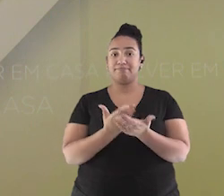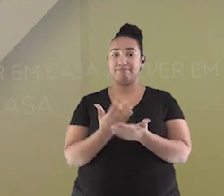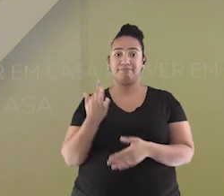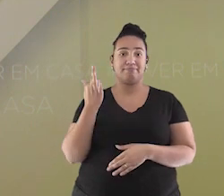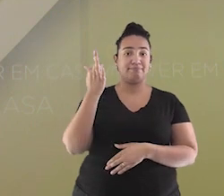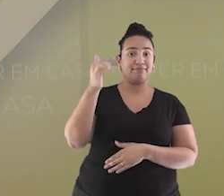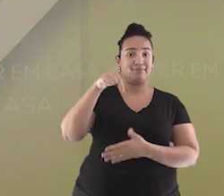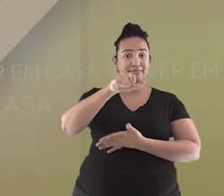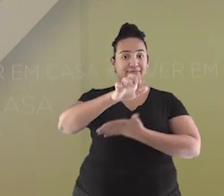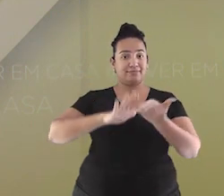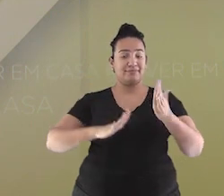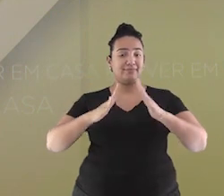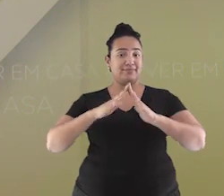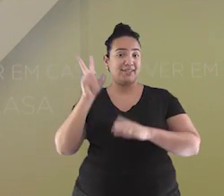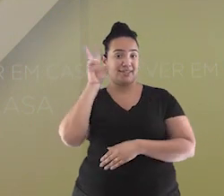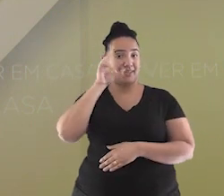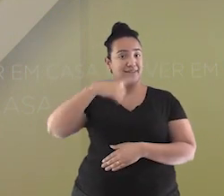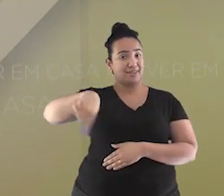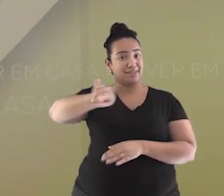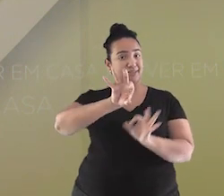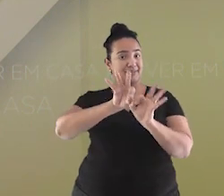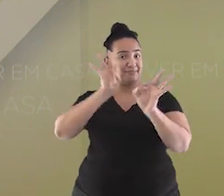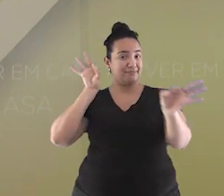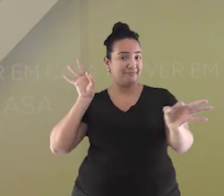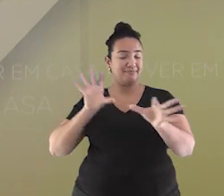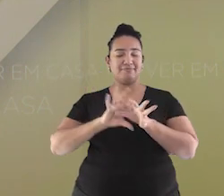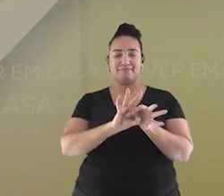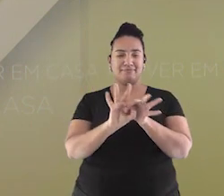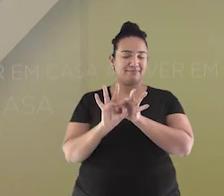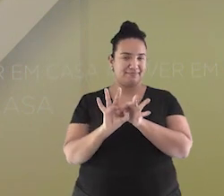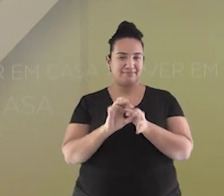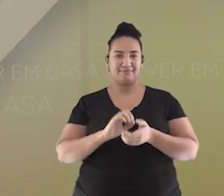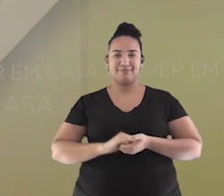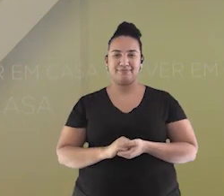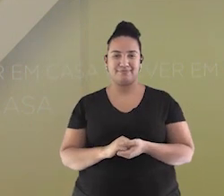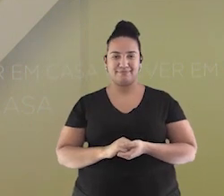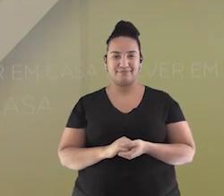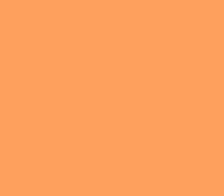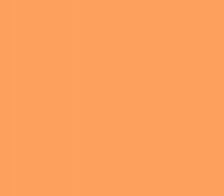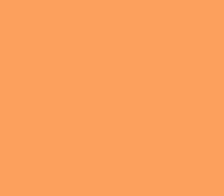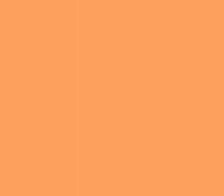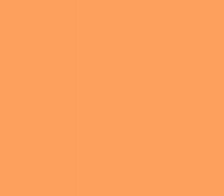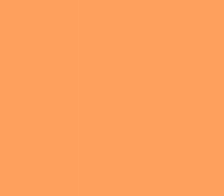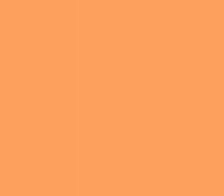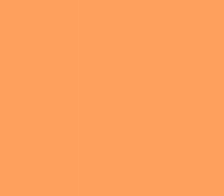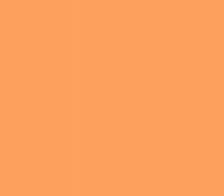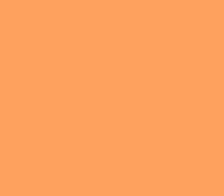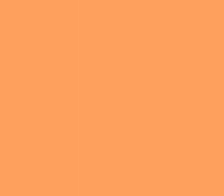próximo encontro aqui no Dever em Casa e lembre-se, mesmo distante, estamos juntos!